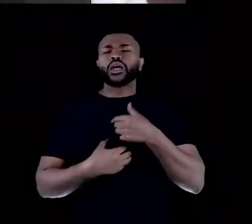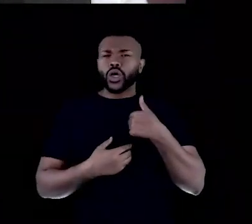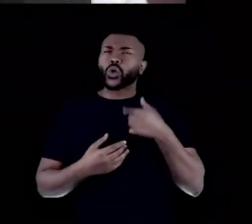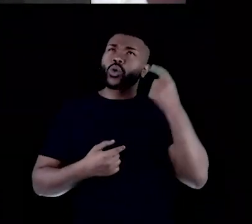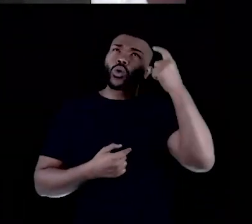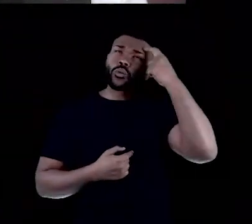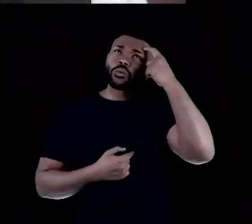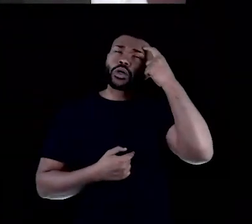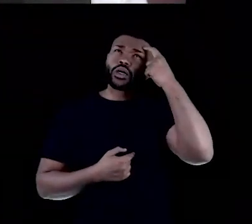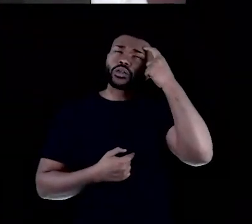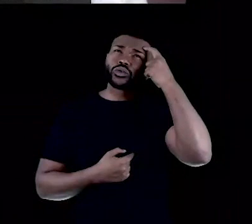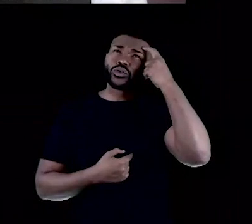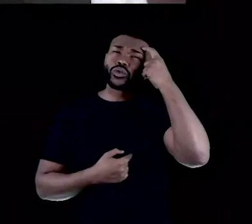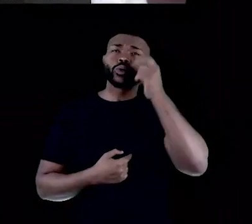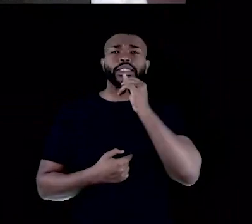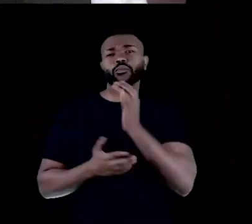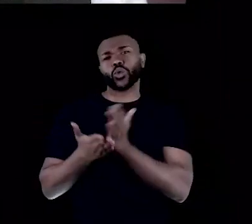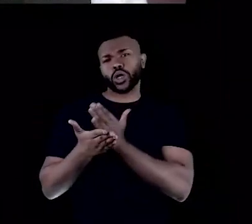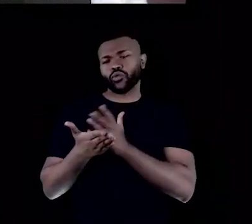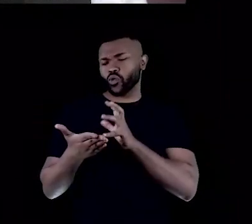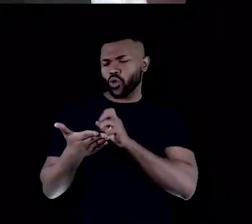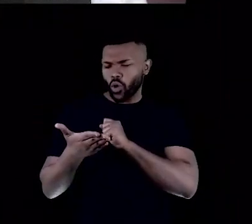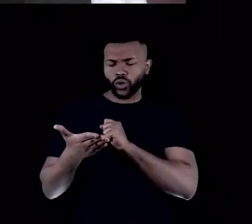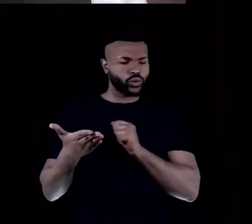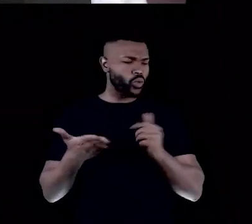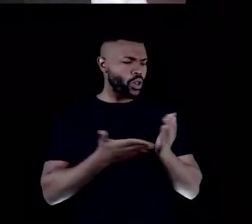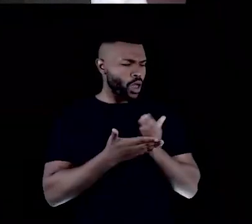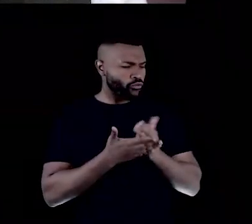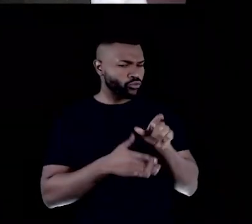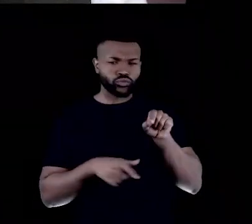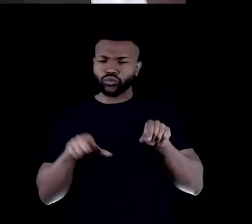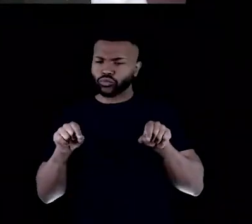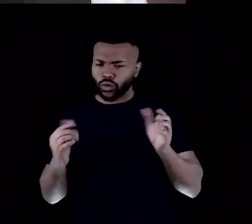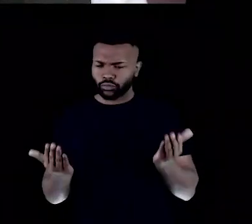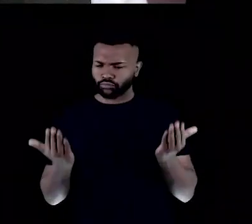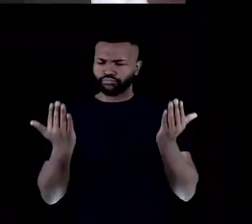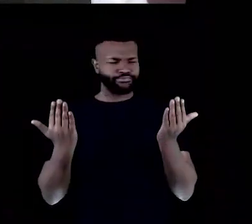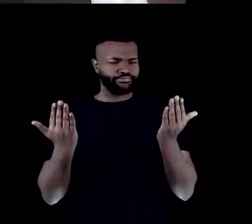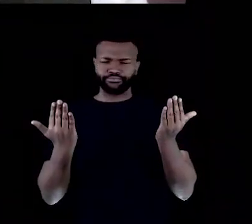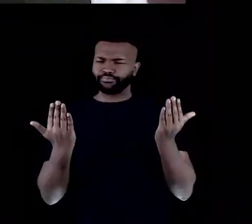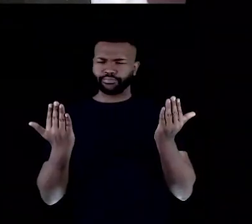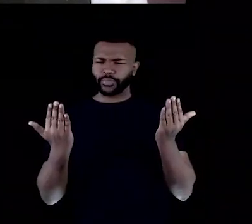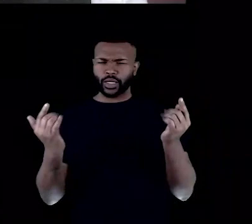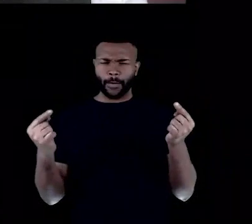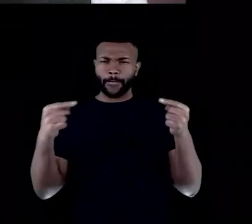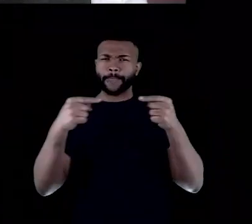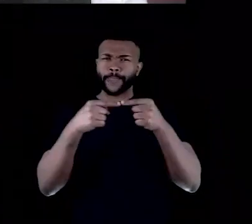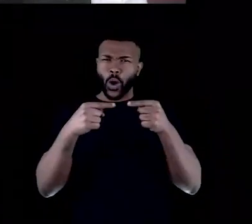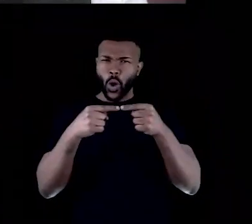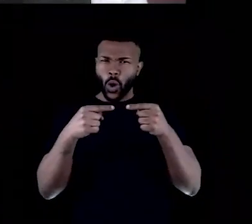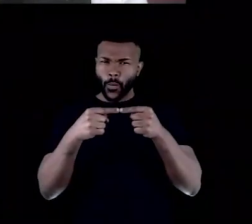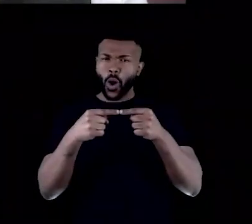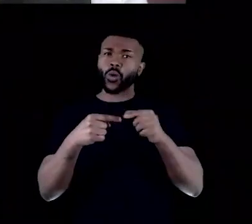inspirado, eu faço um processo de colagem mental, assim, quase do tipo, eu abro algum livro que eu gosto com algum outro livro que eu gosto, e aí, de repente, a Clarice Spector conversa